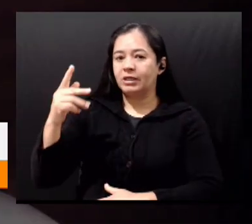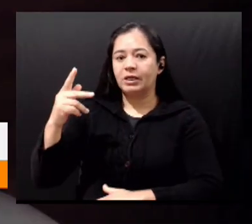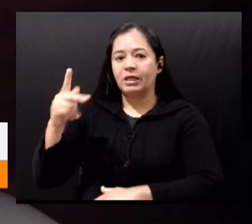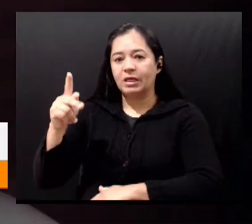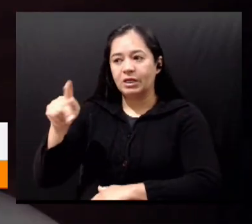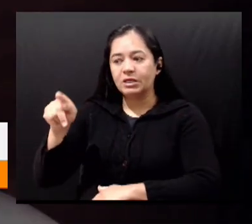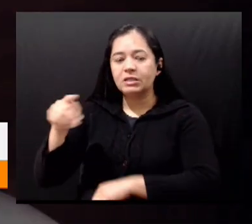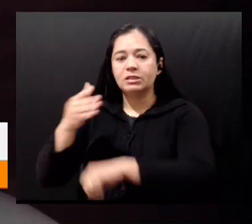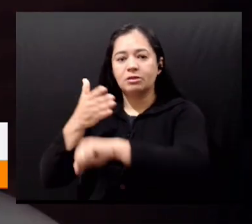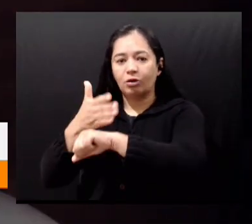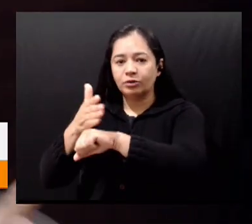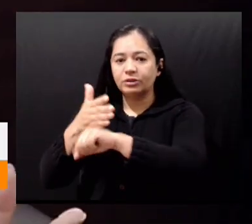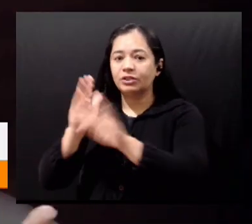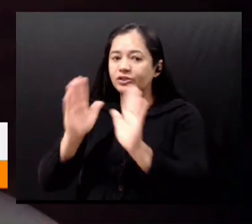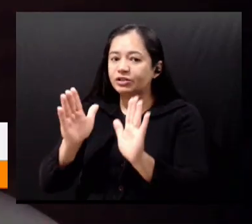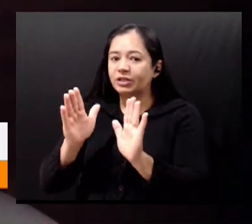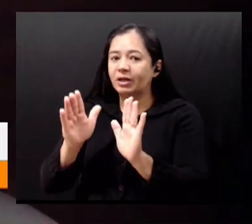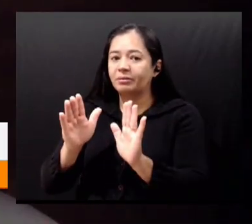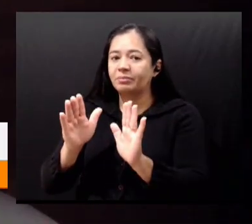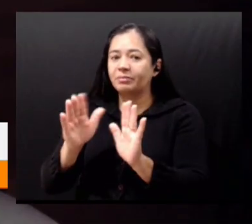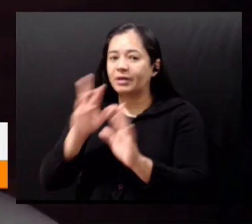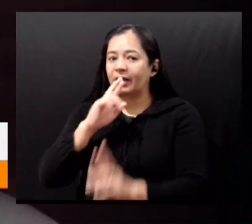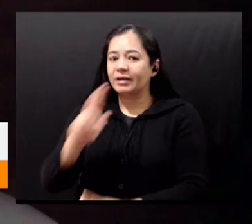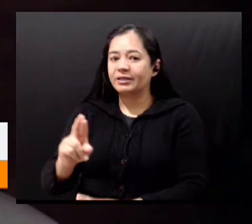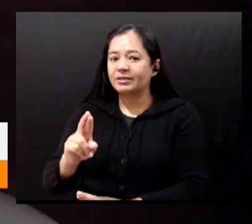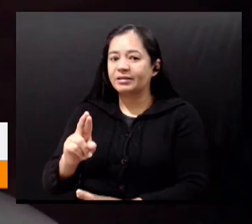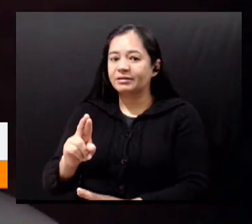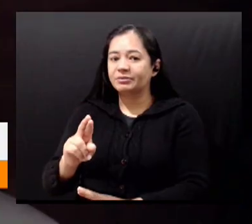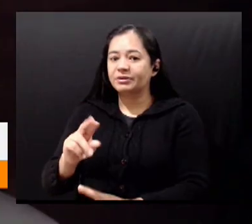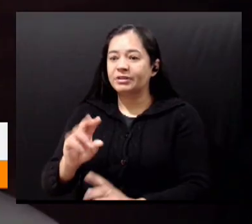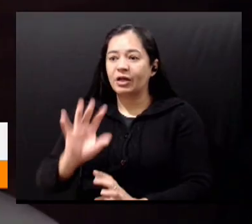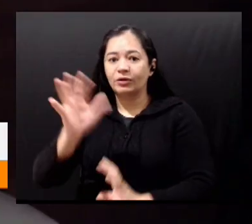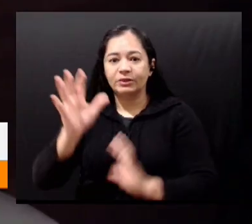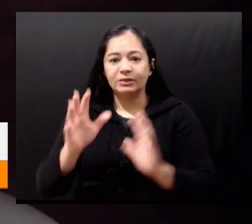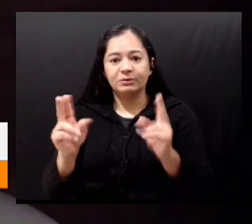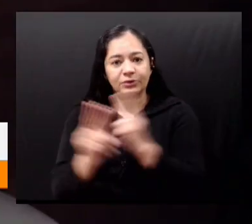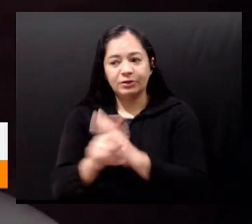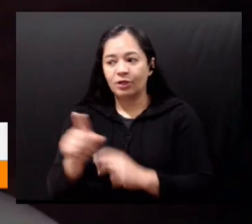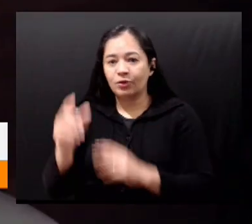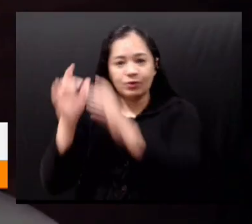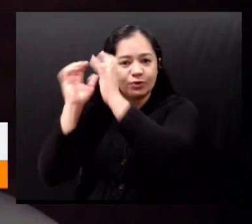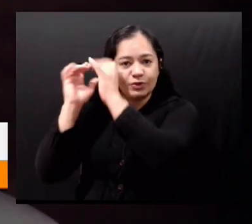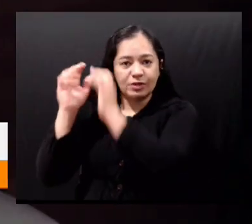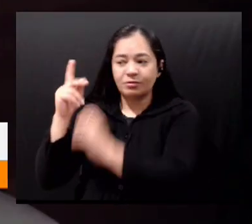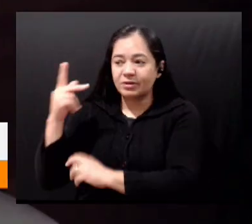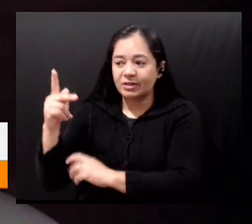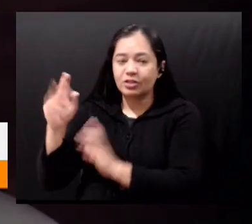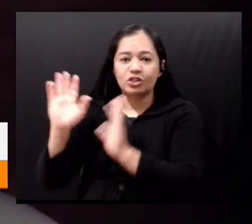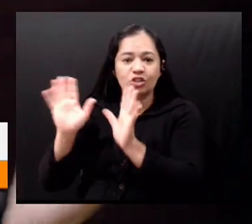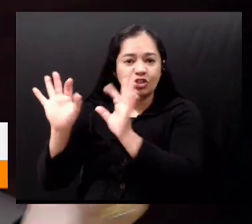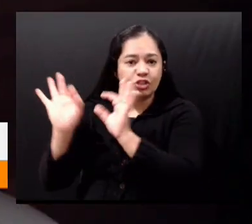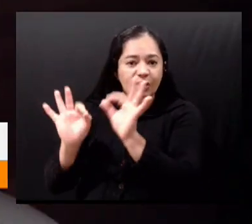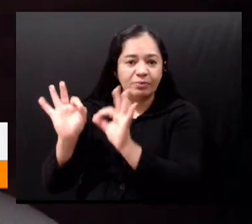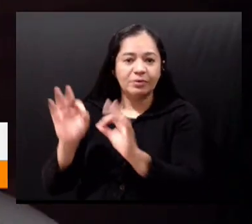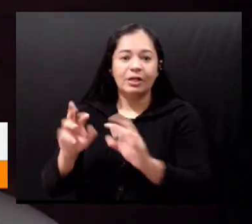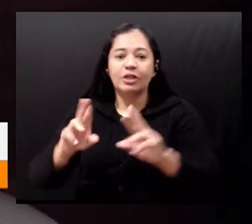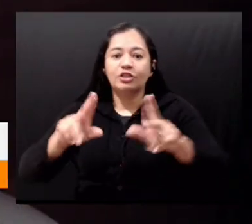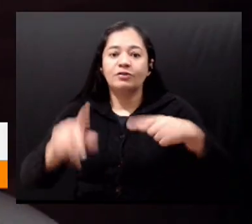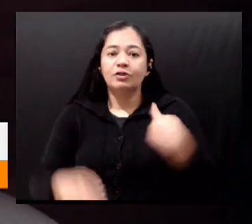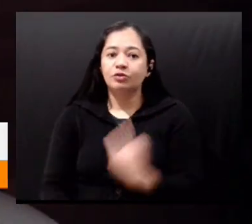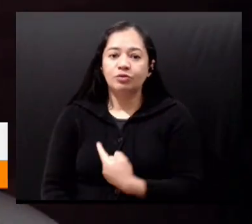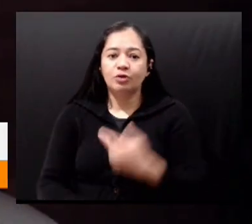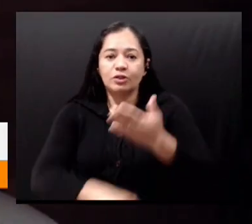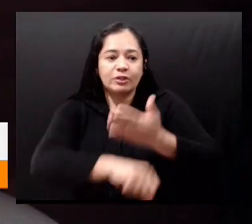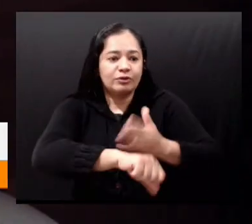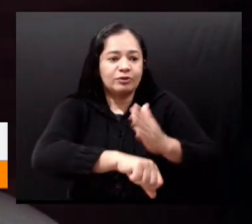Nossa. Então, o cérebro deles está preparado, Aham. diferente do nosso, que não teve um treinamento específico. Então, quando o piloto